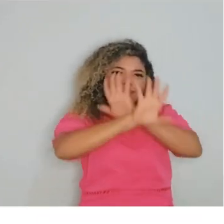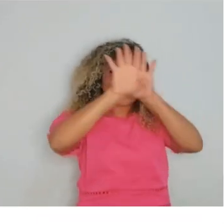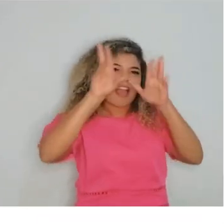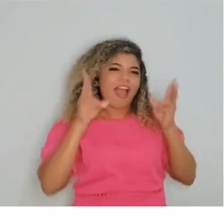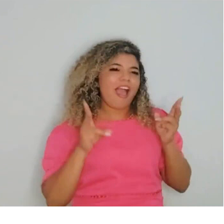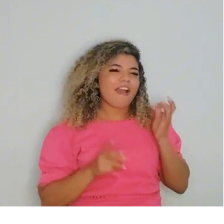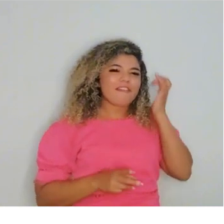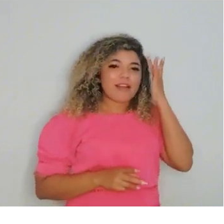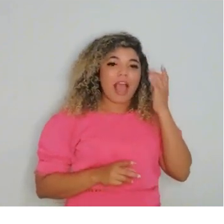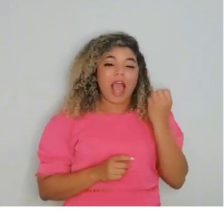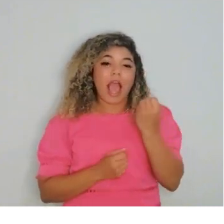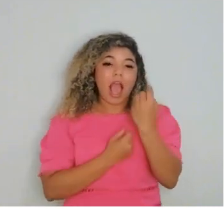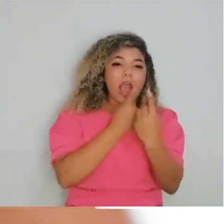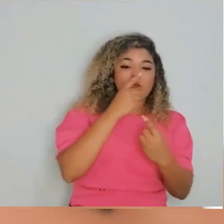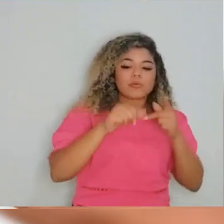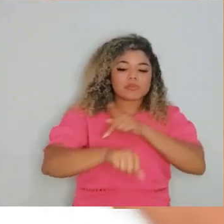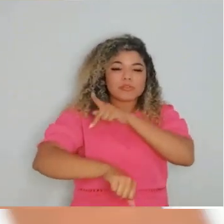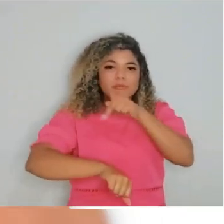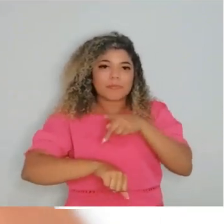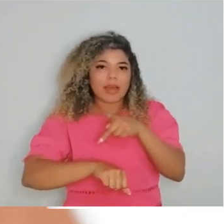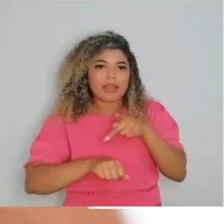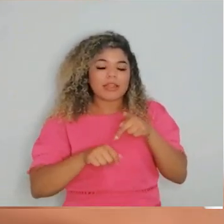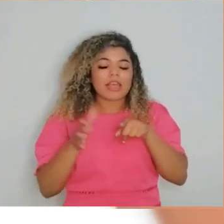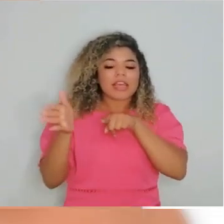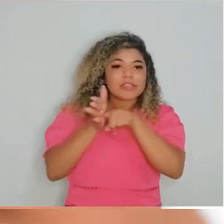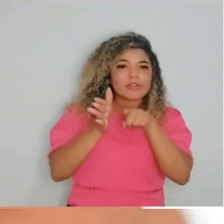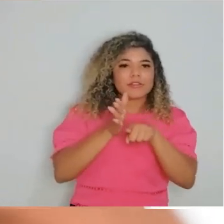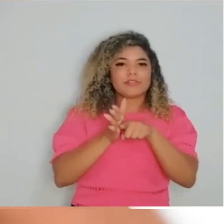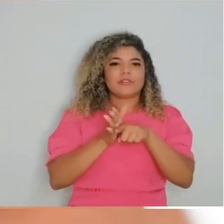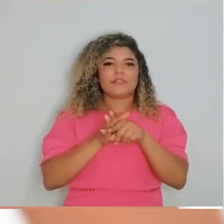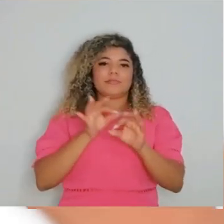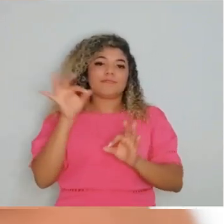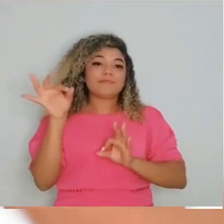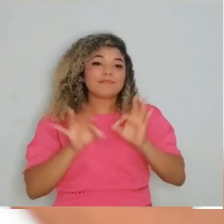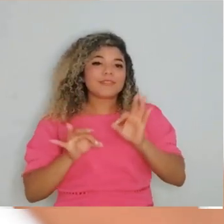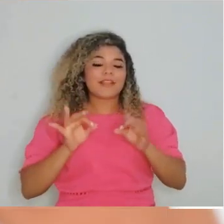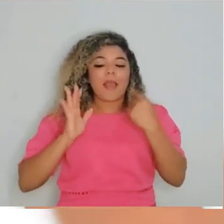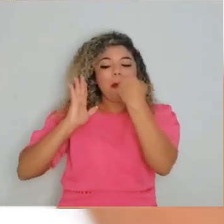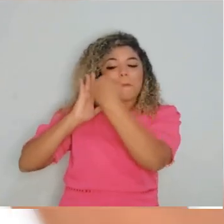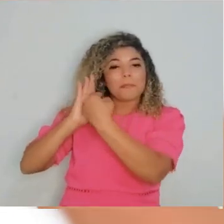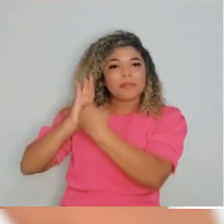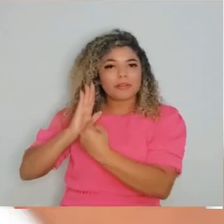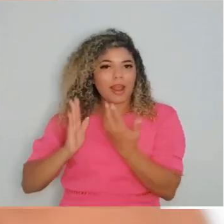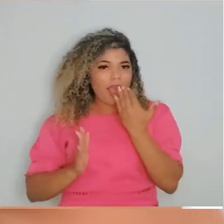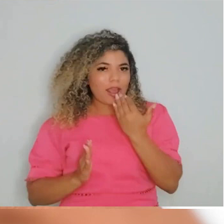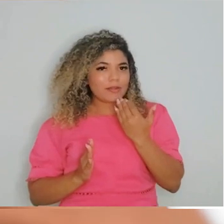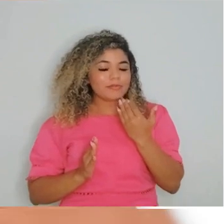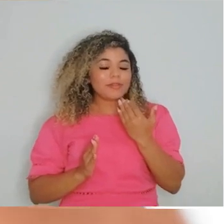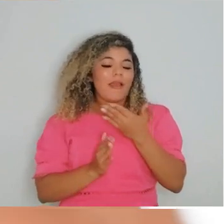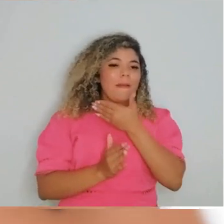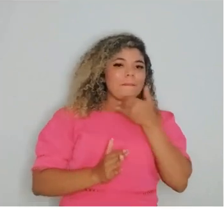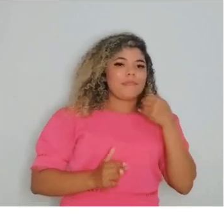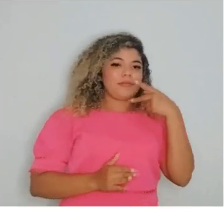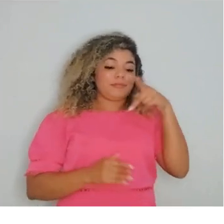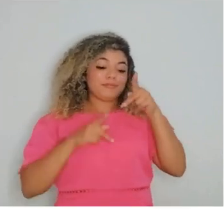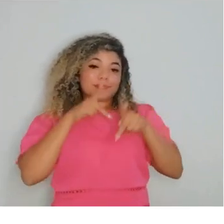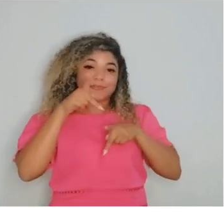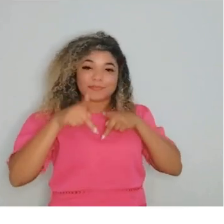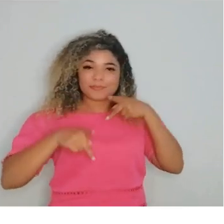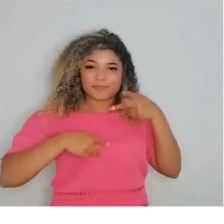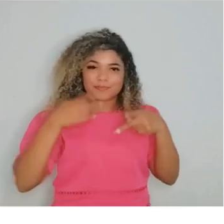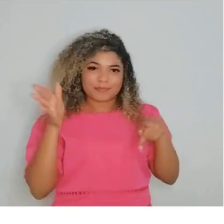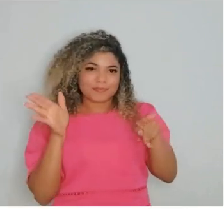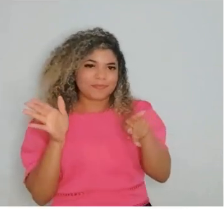mais simples, alguns países desenvolvem estudos para elaborar um planejamento alimentar para suprir as